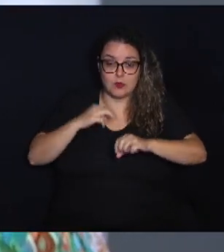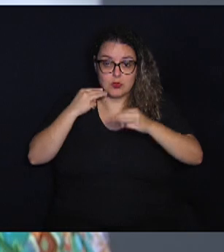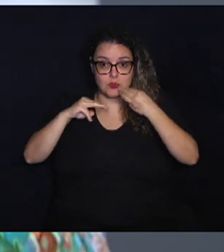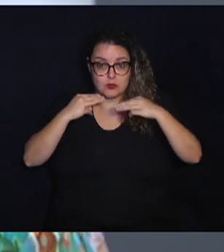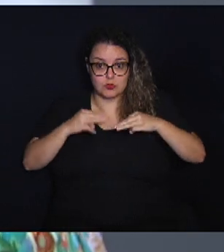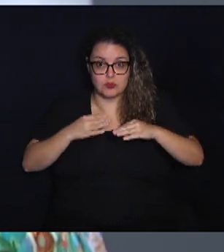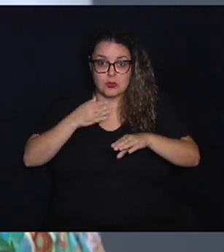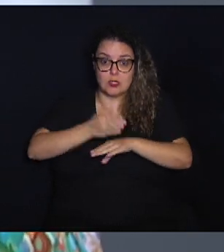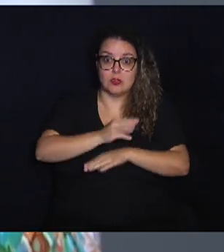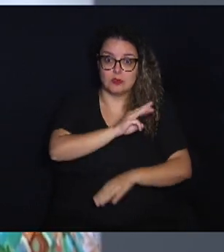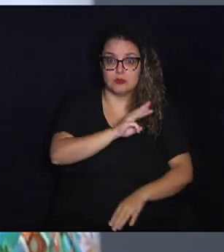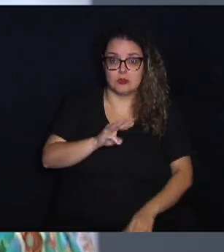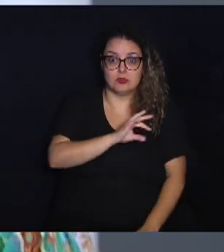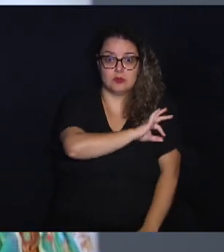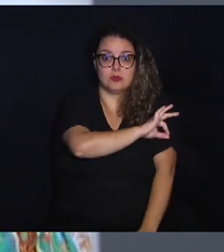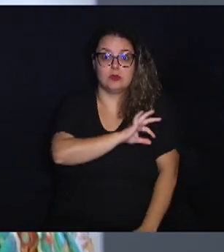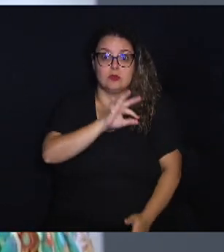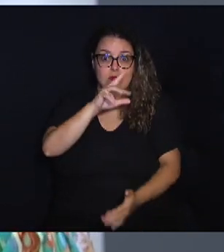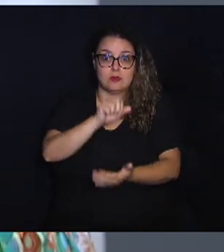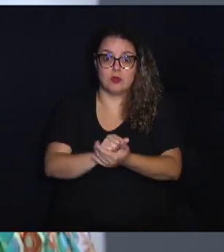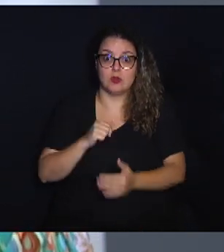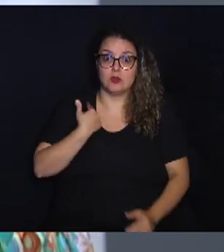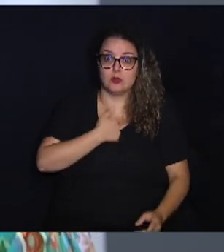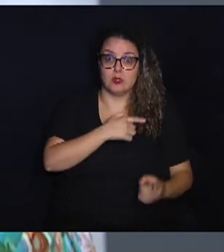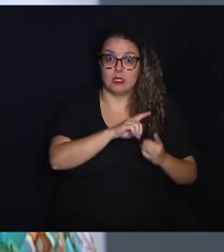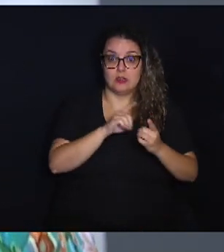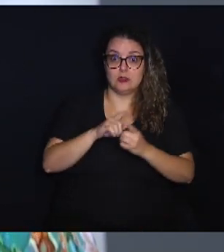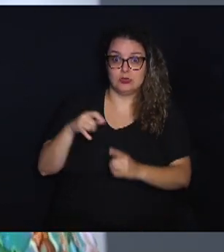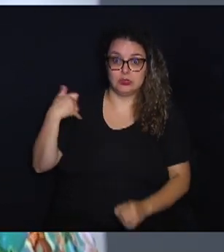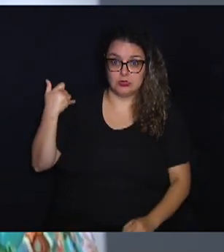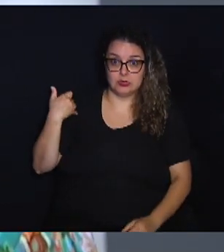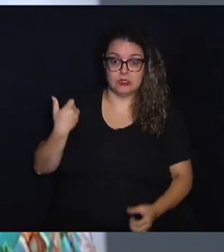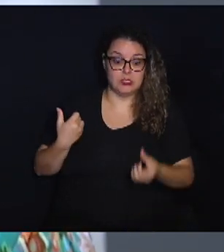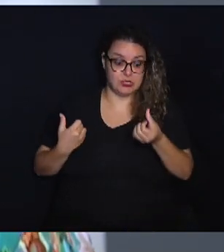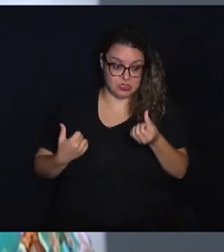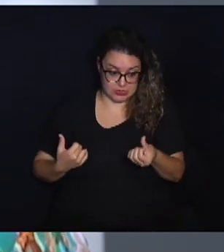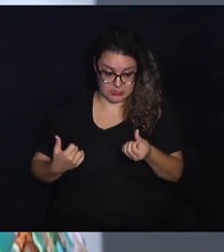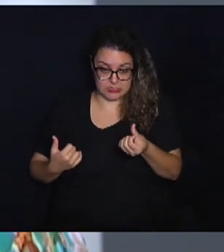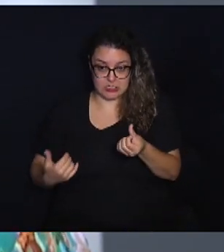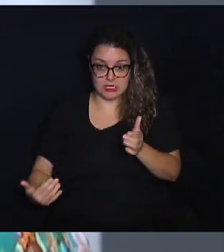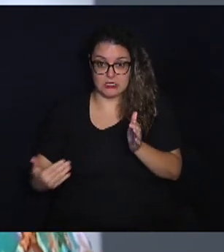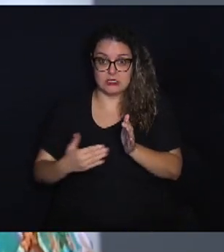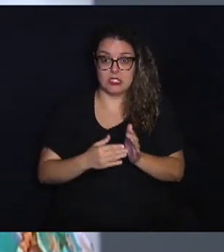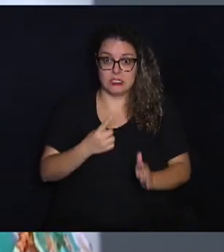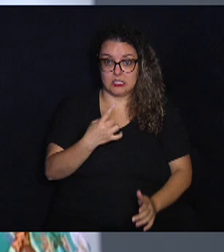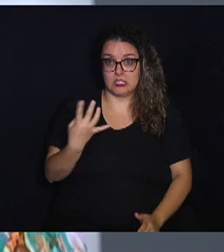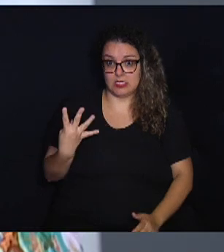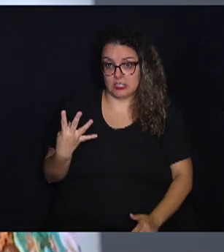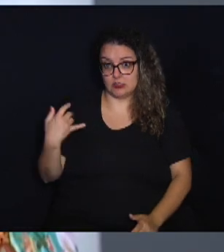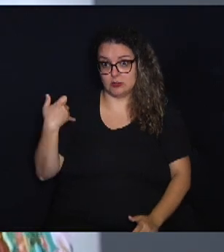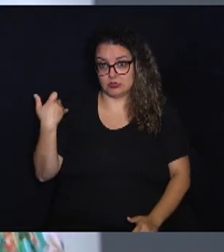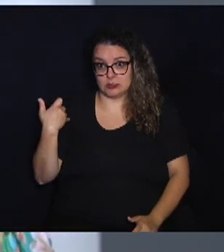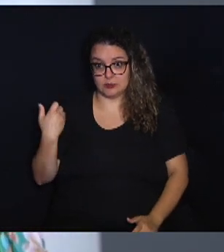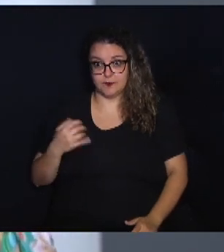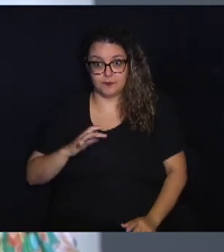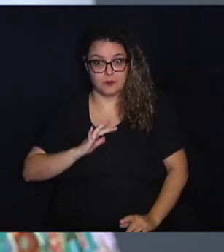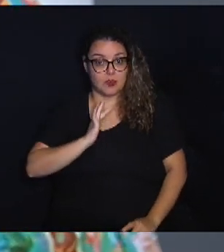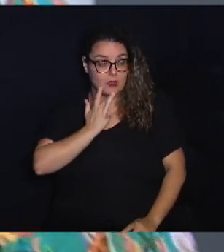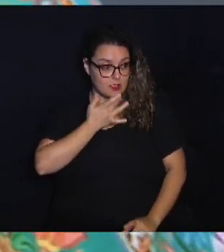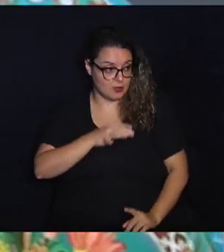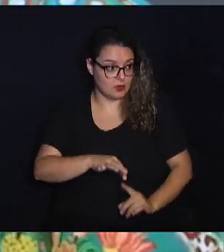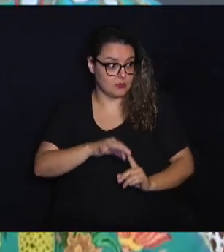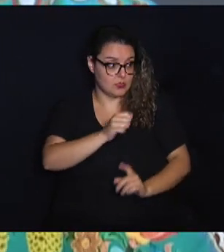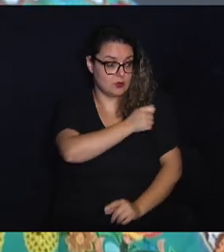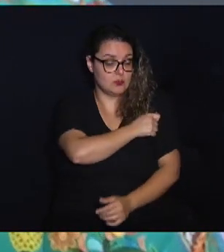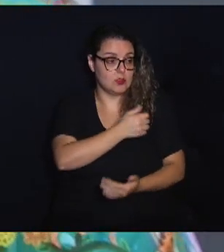da prefeitura e faz o cadastro. Nós atendemos a faixa etária de 6 a 14 anos. E a preferência é para os estudantes que